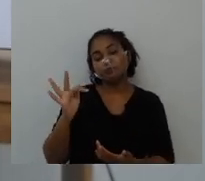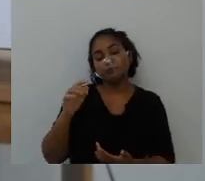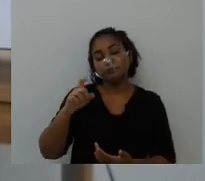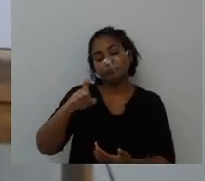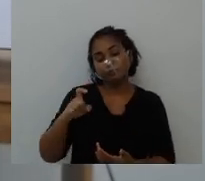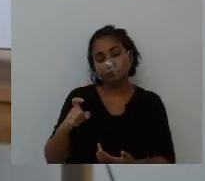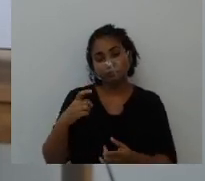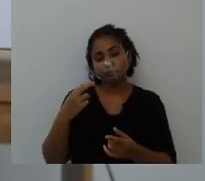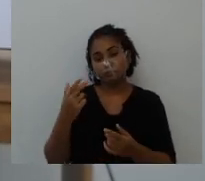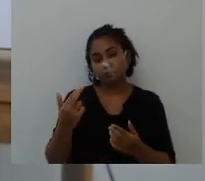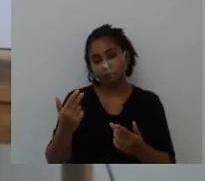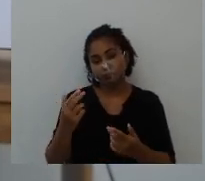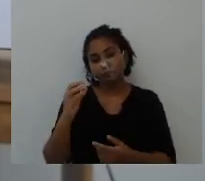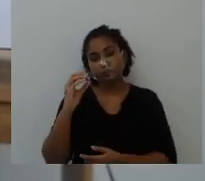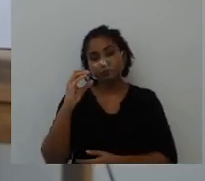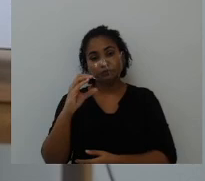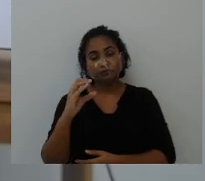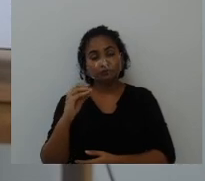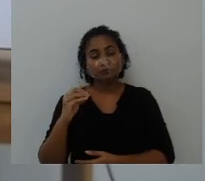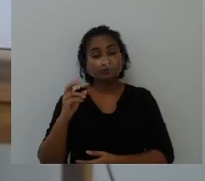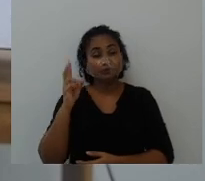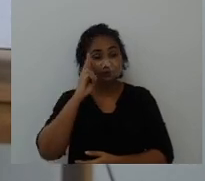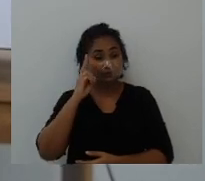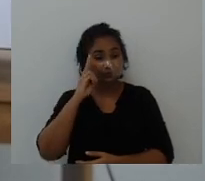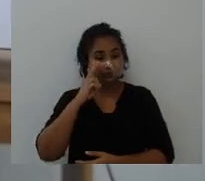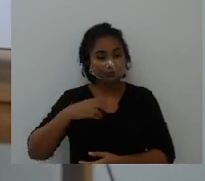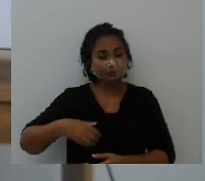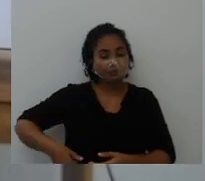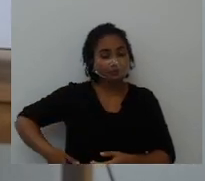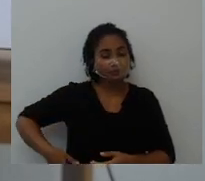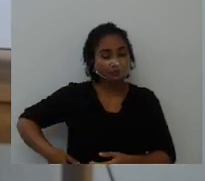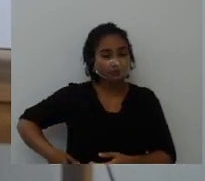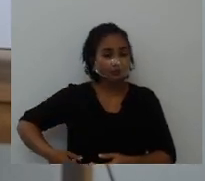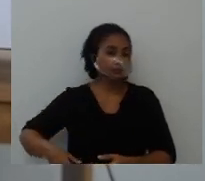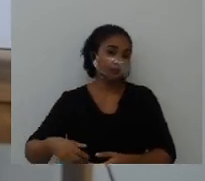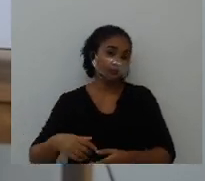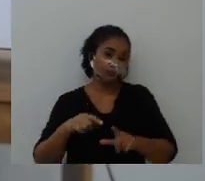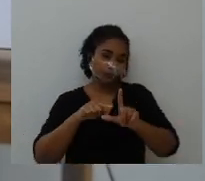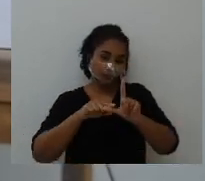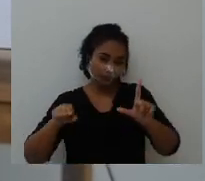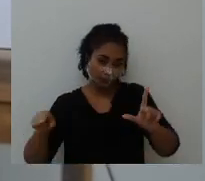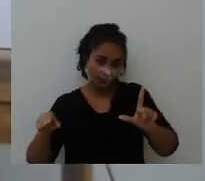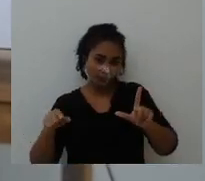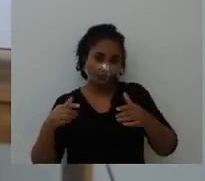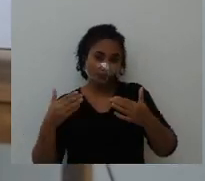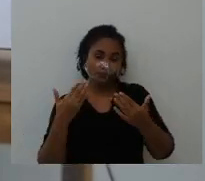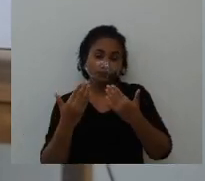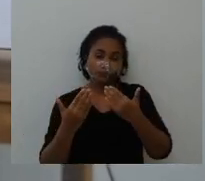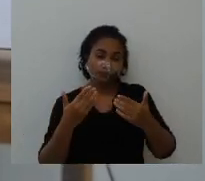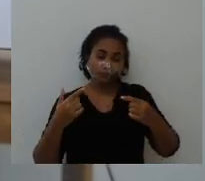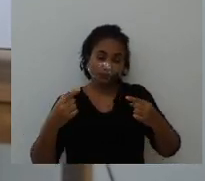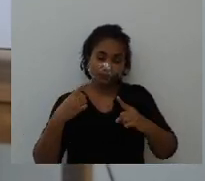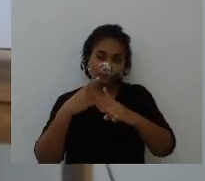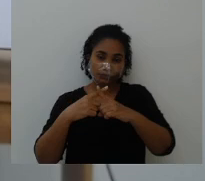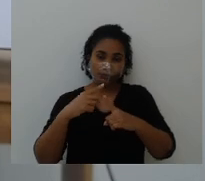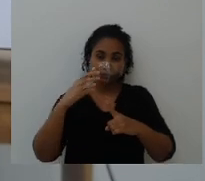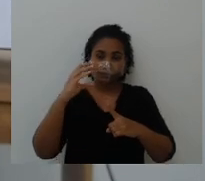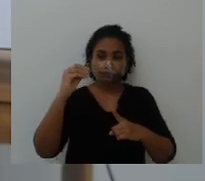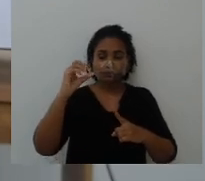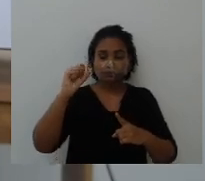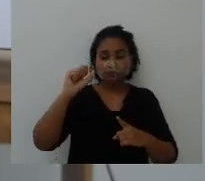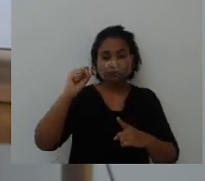você achou, e quem está deitado se coça, cosseno. Então, pegamos o valor da tração de B, 18 raiz de